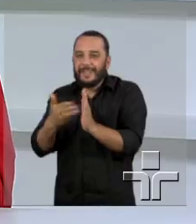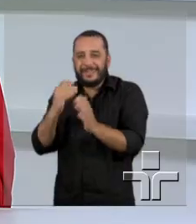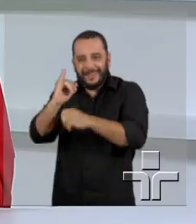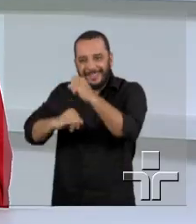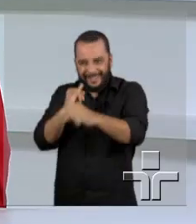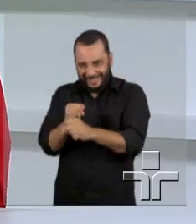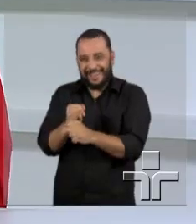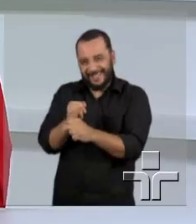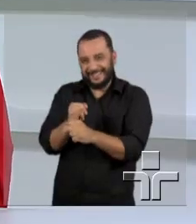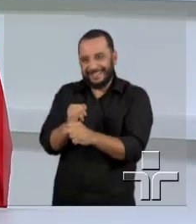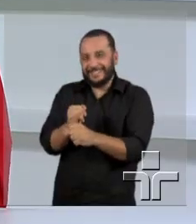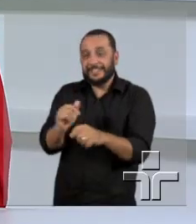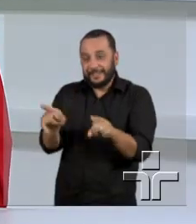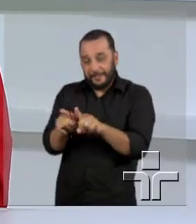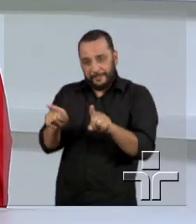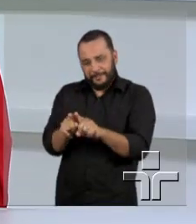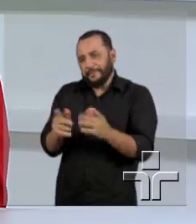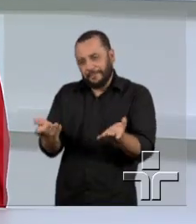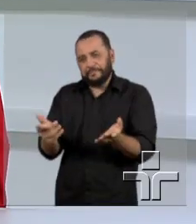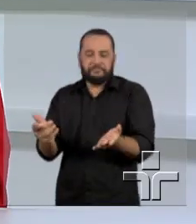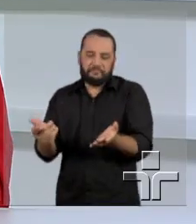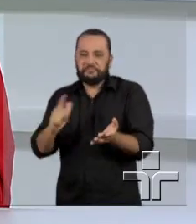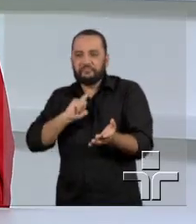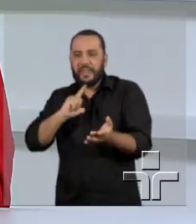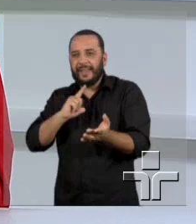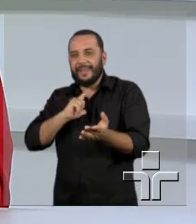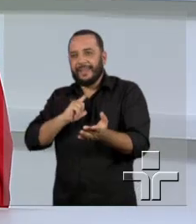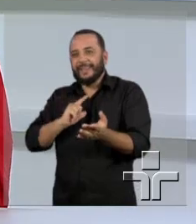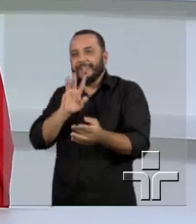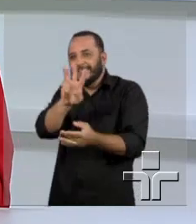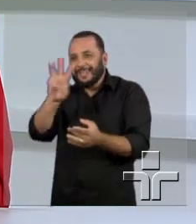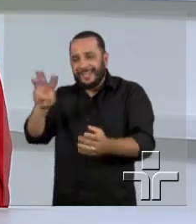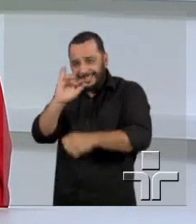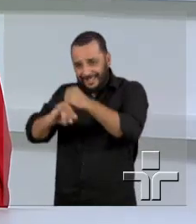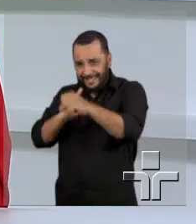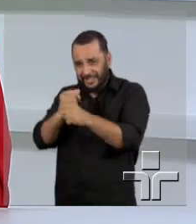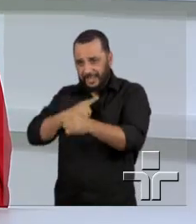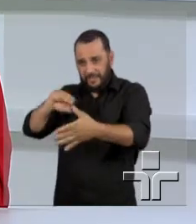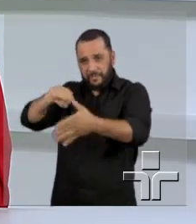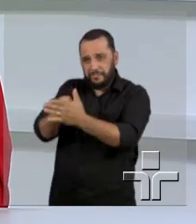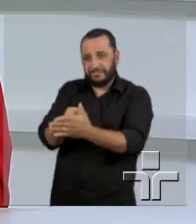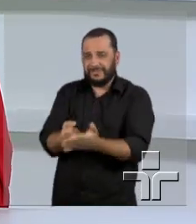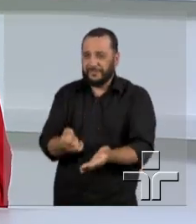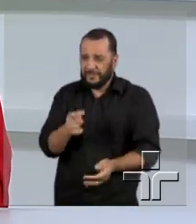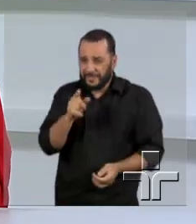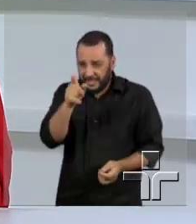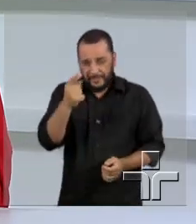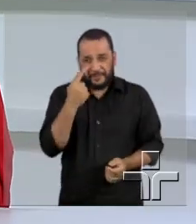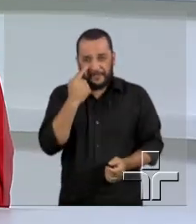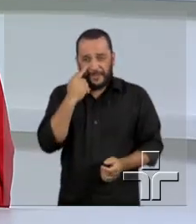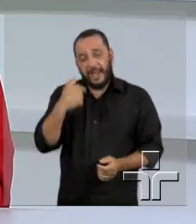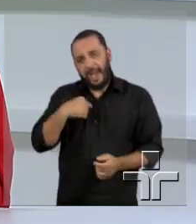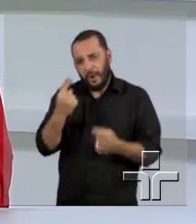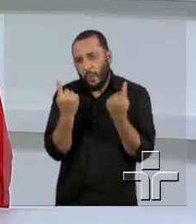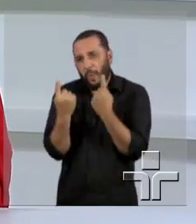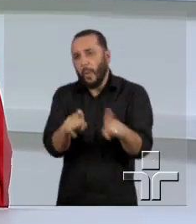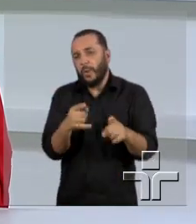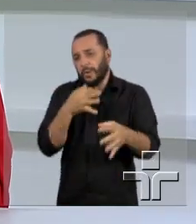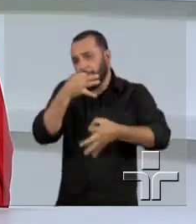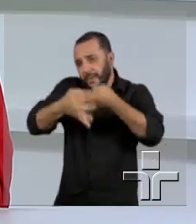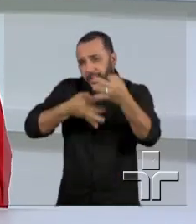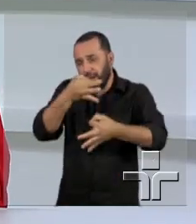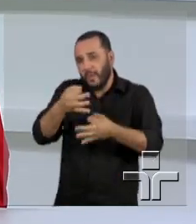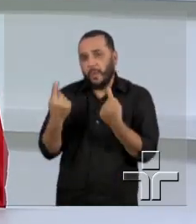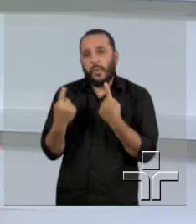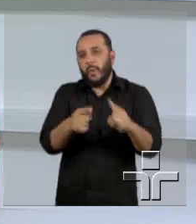portal. Como que o senhor vê? O senhor também enxerga que houve uma violação à liberdade de expressão, à liberdade